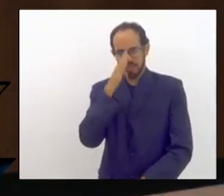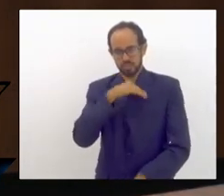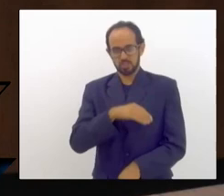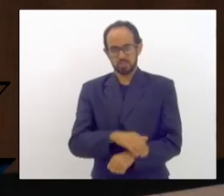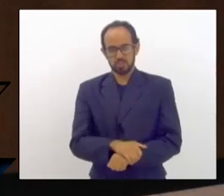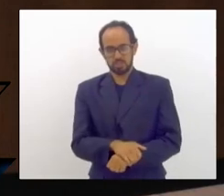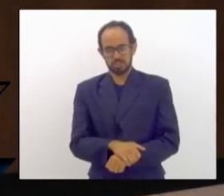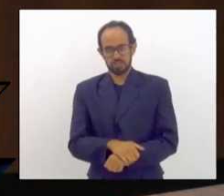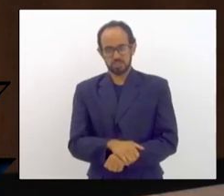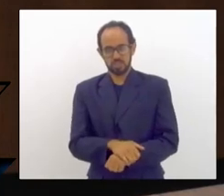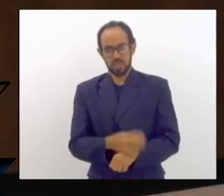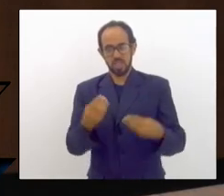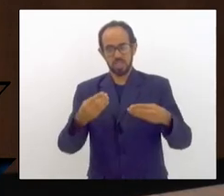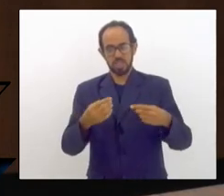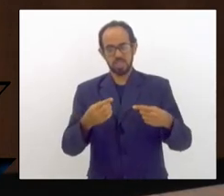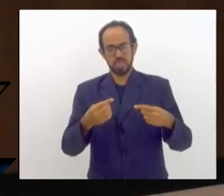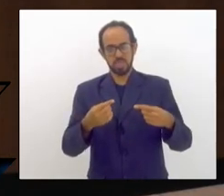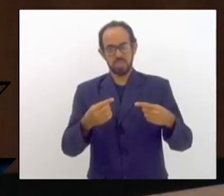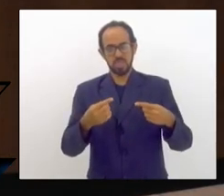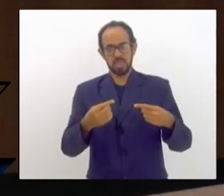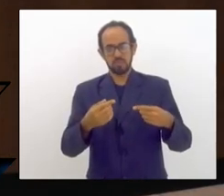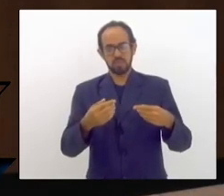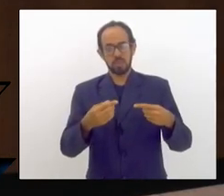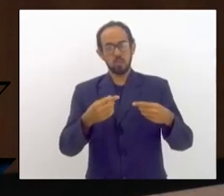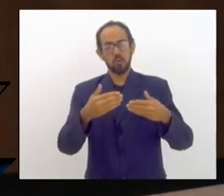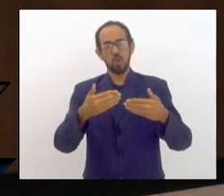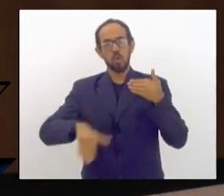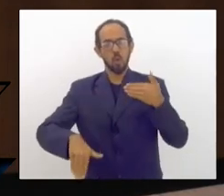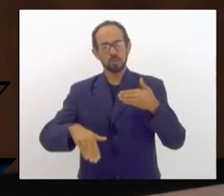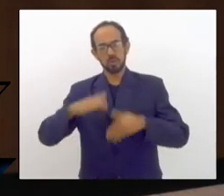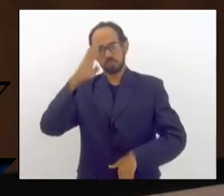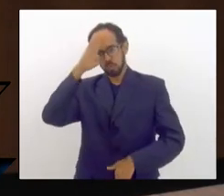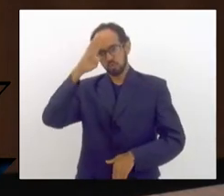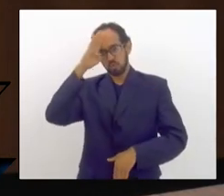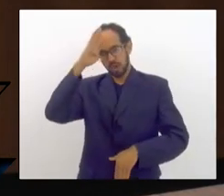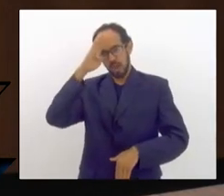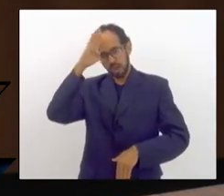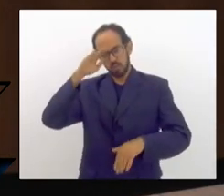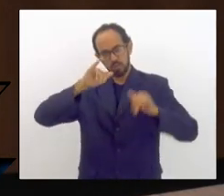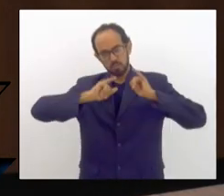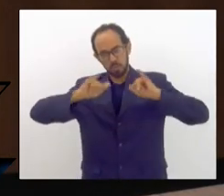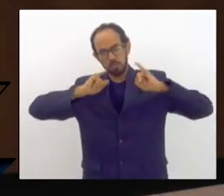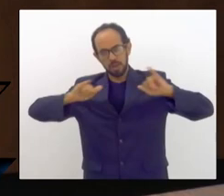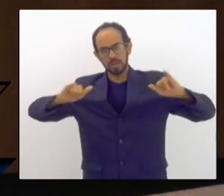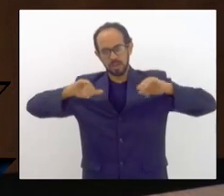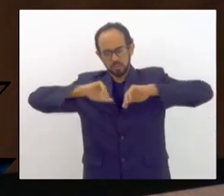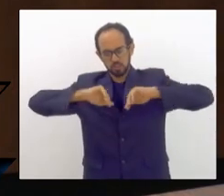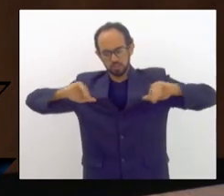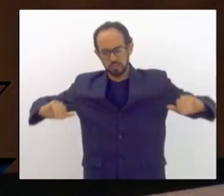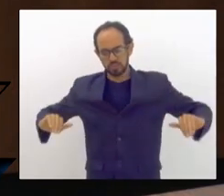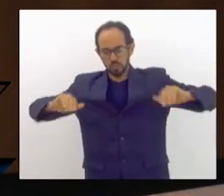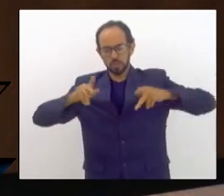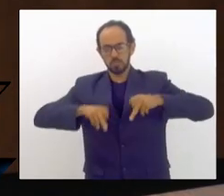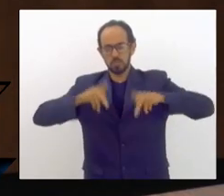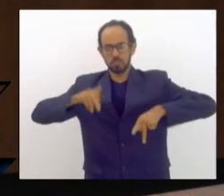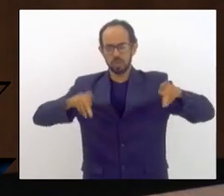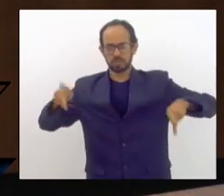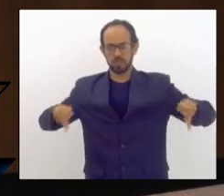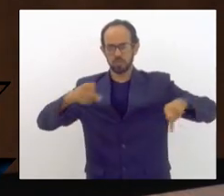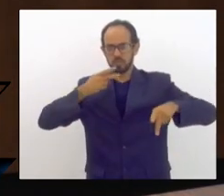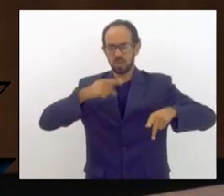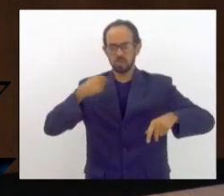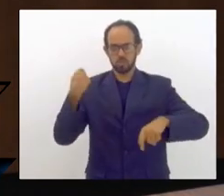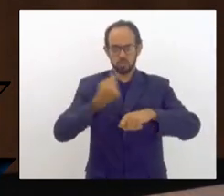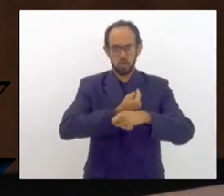contra Bolsonaro, um cara que vive propagando a divisão da população, sempre se referindo nós contra